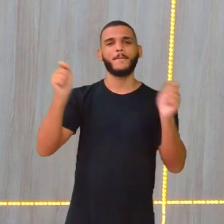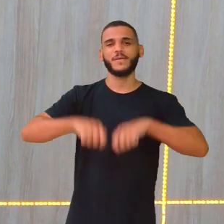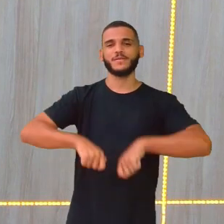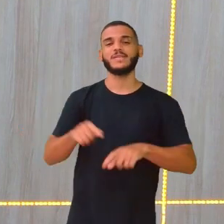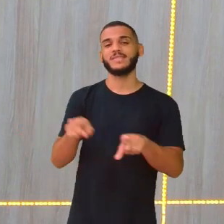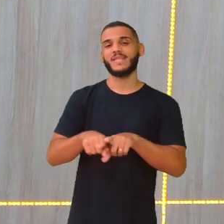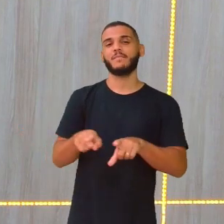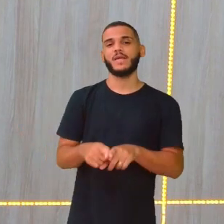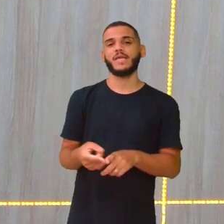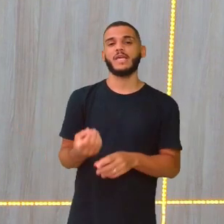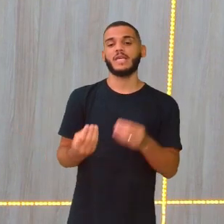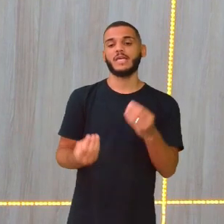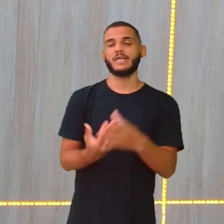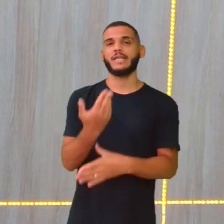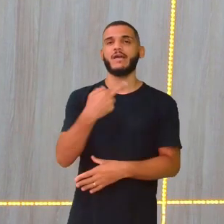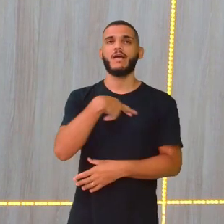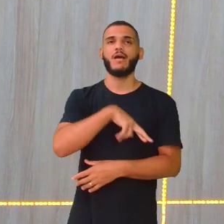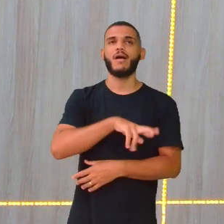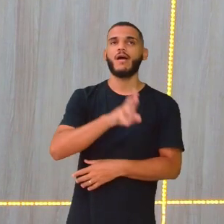romantiza uma condição